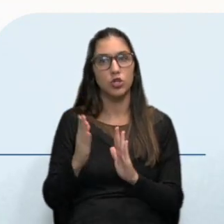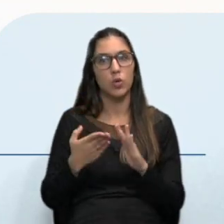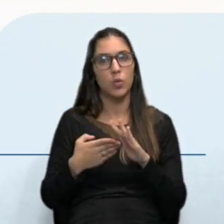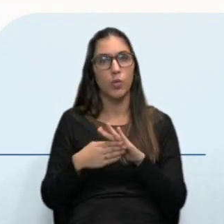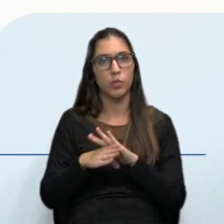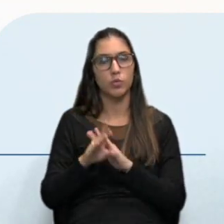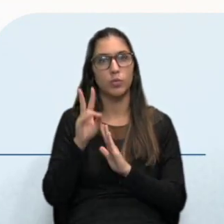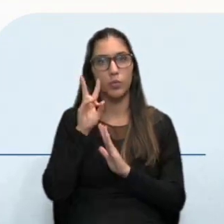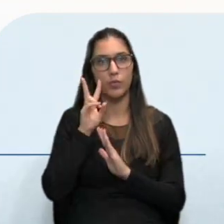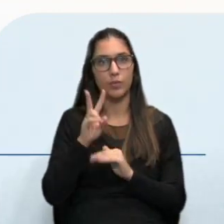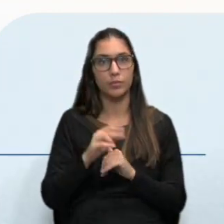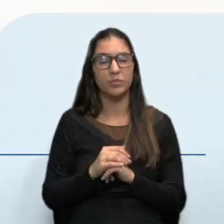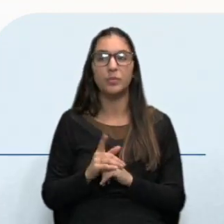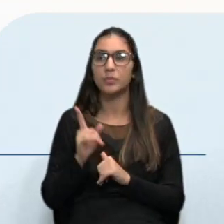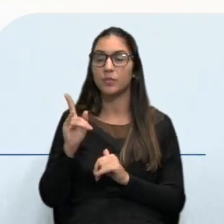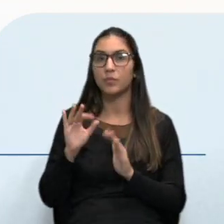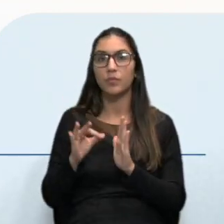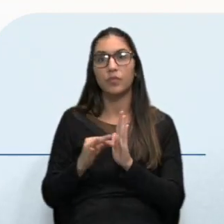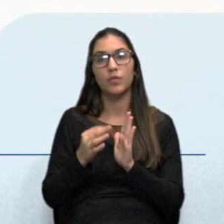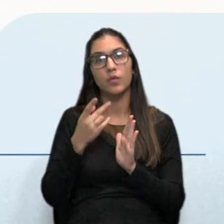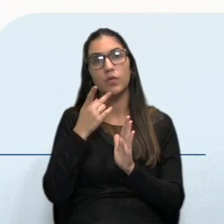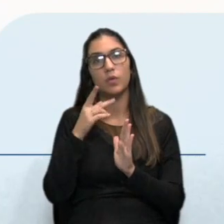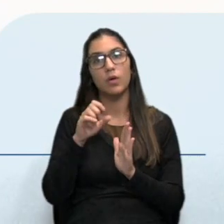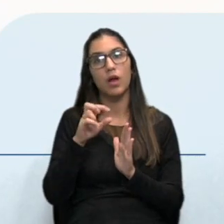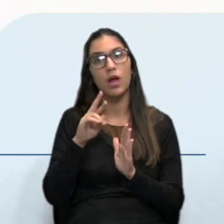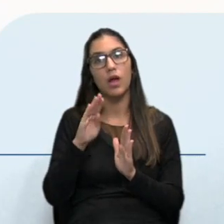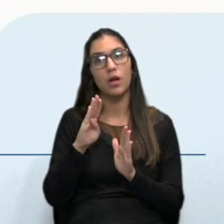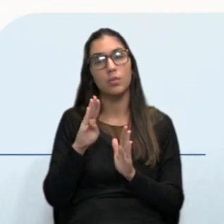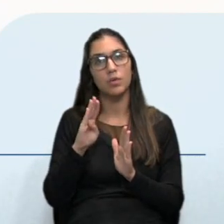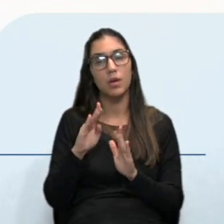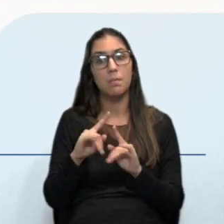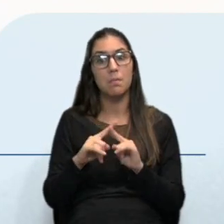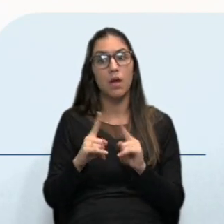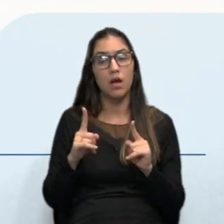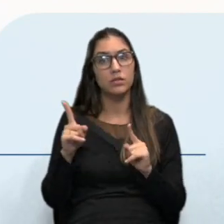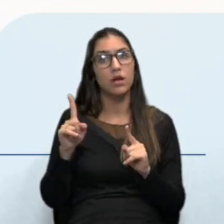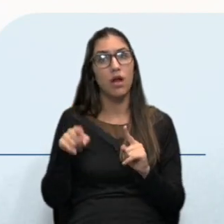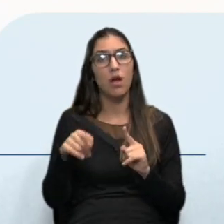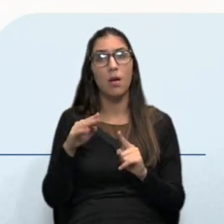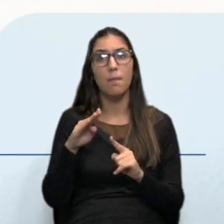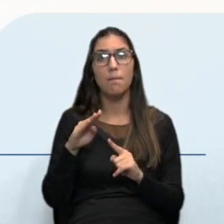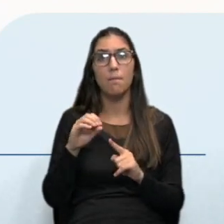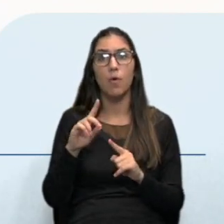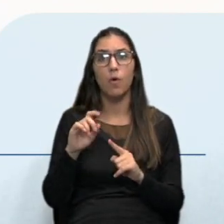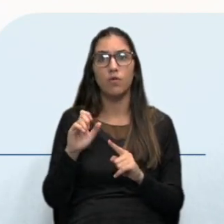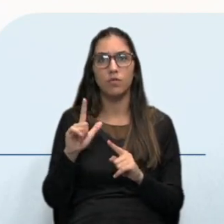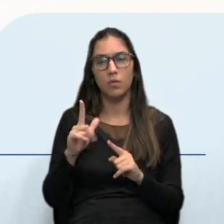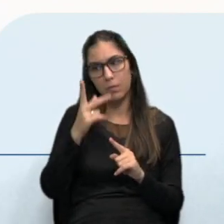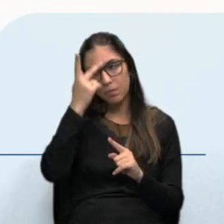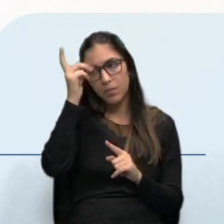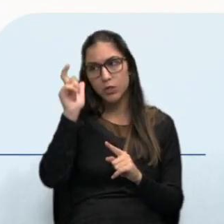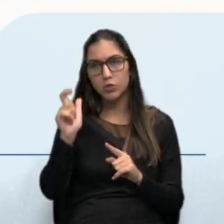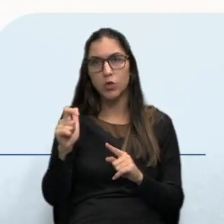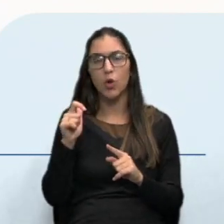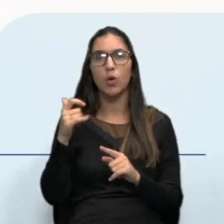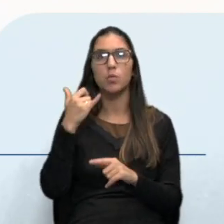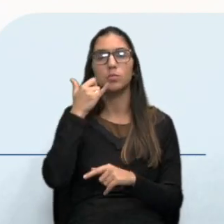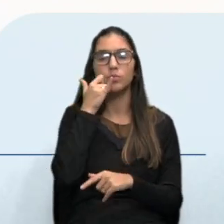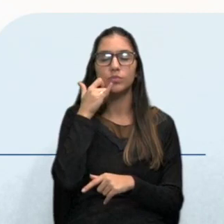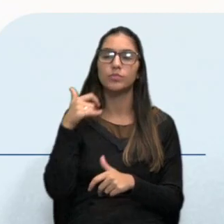ver. Então, esse assinante está falando aqui com a ERB. Só que ele é móvel, então a pessoa está se